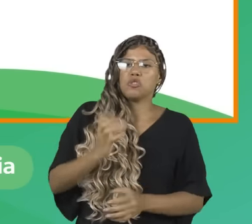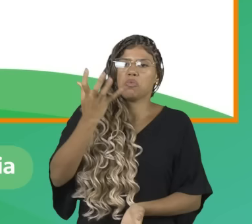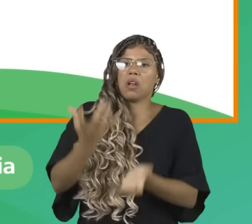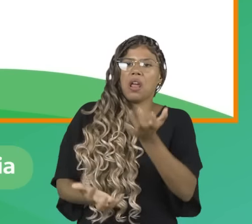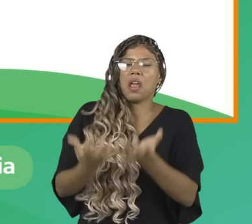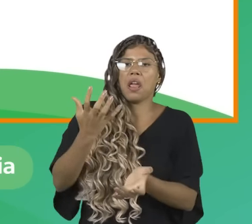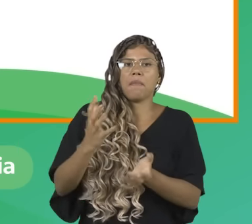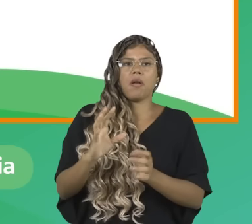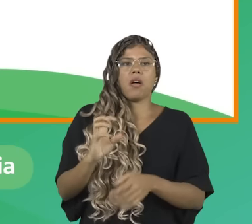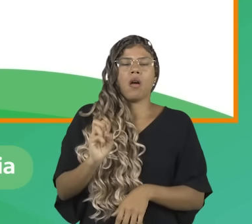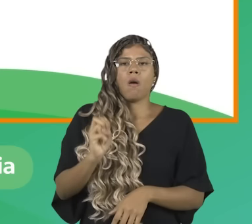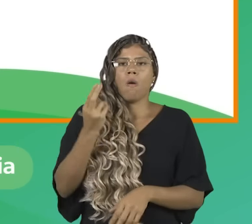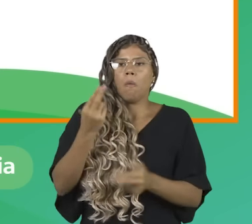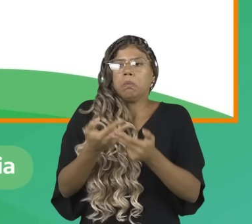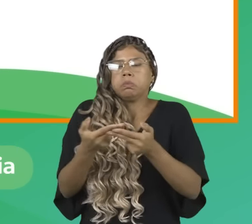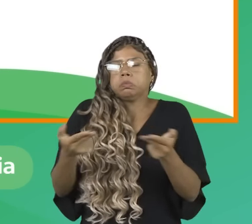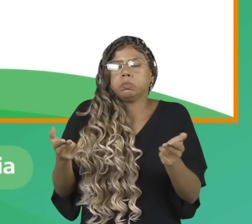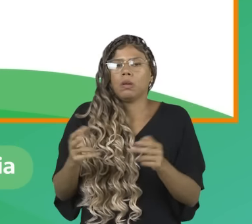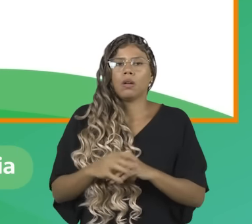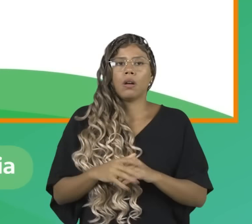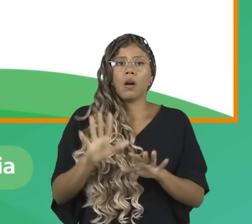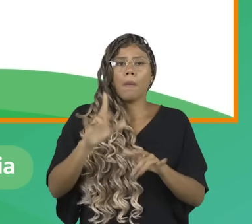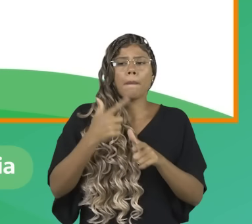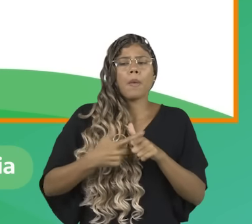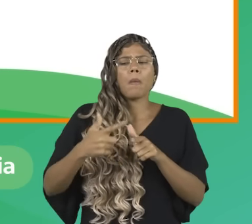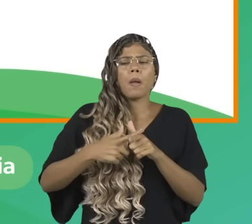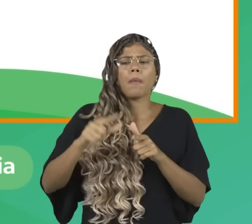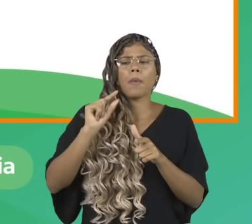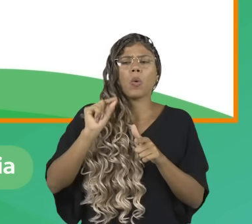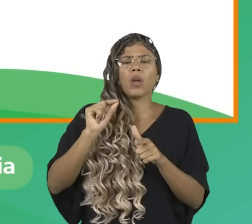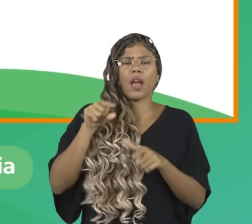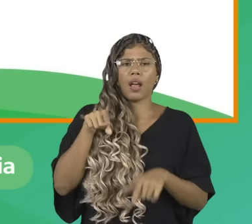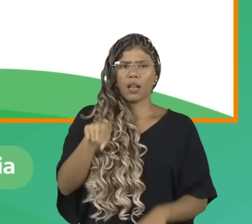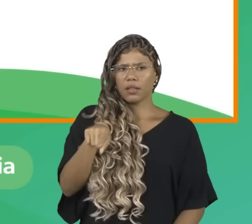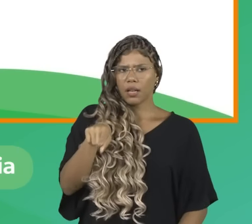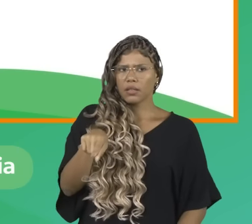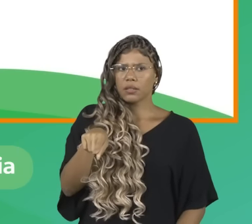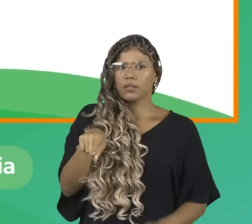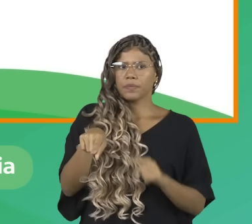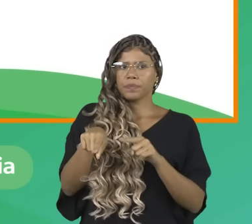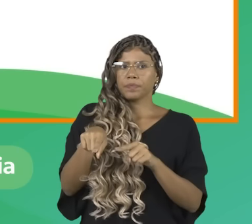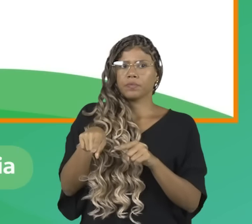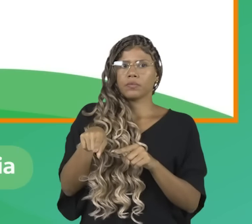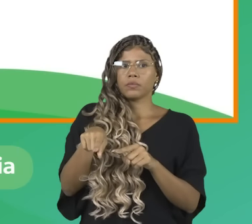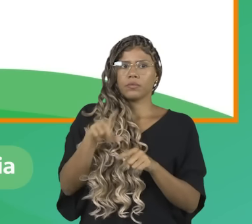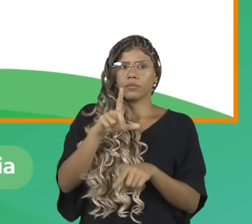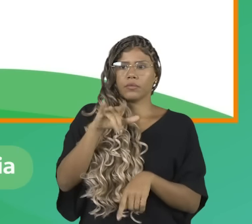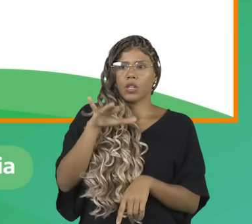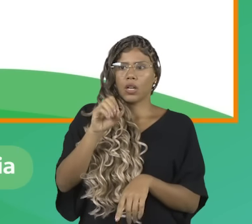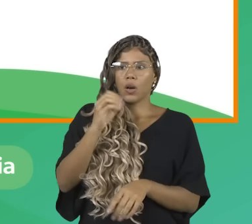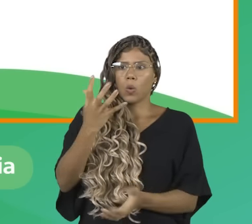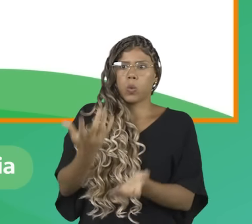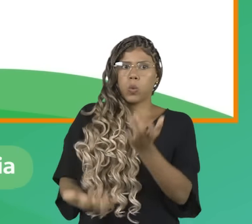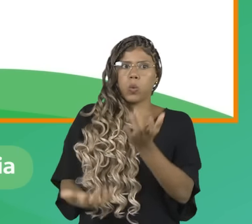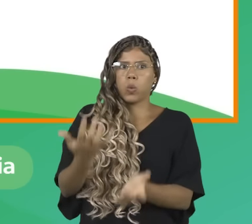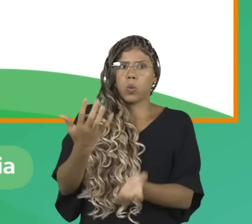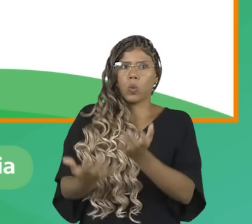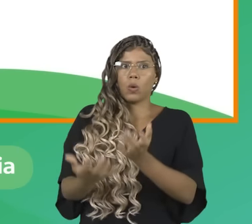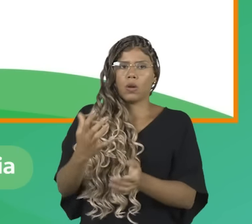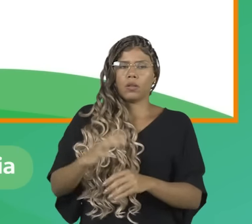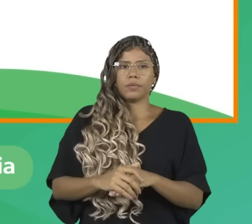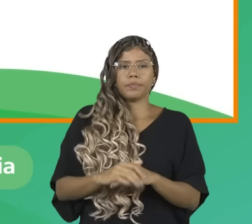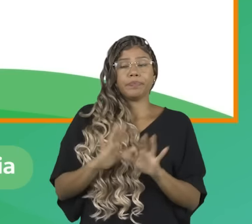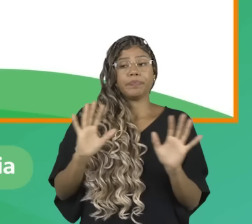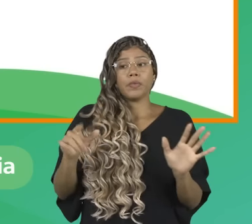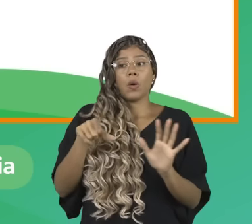disso? O problema é que, para resolver, a gente precisa entender os problemas específicos, no caso. Então,